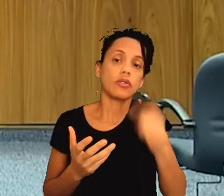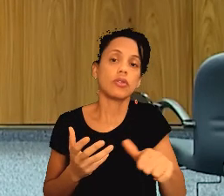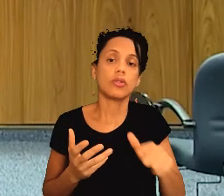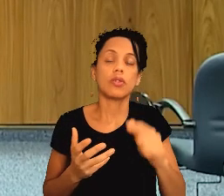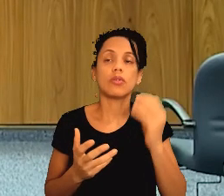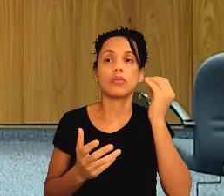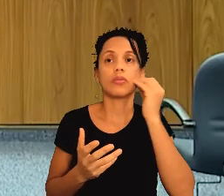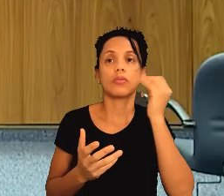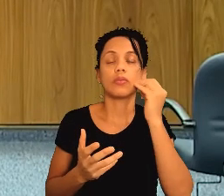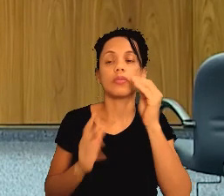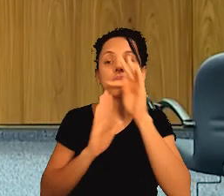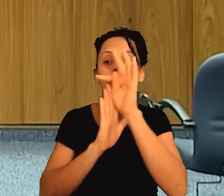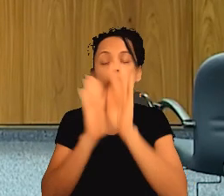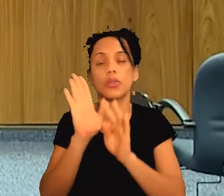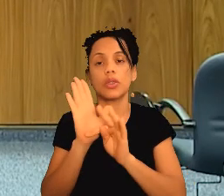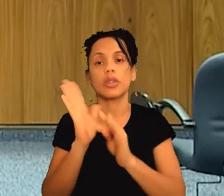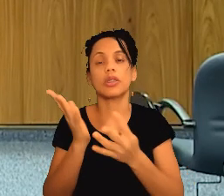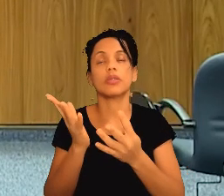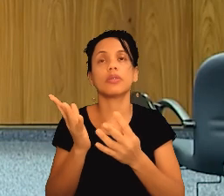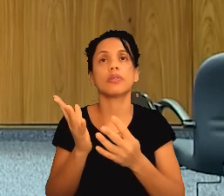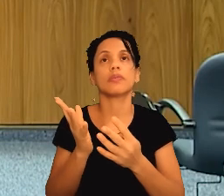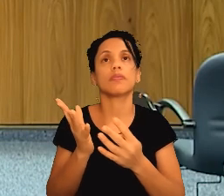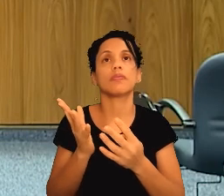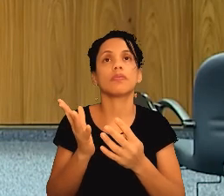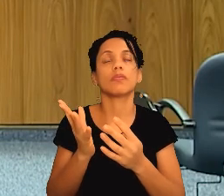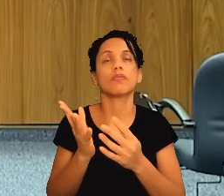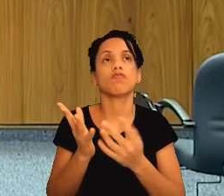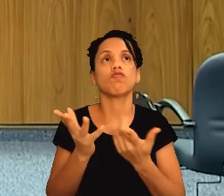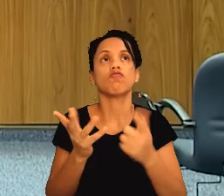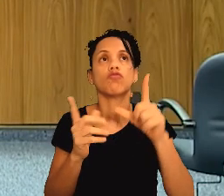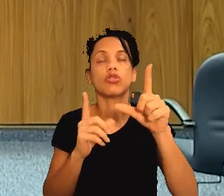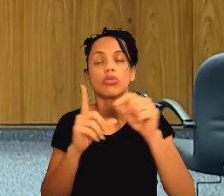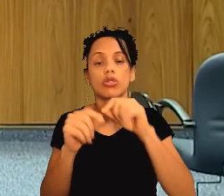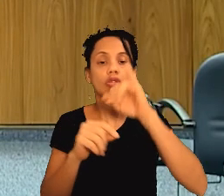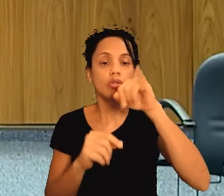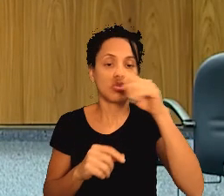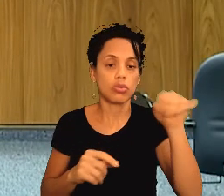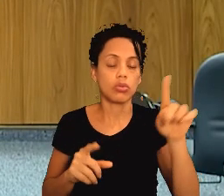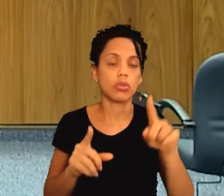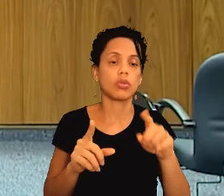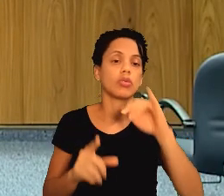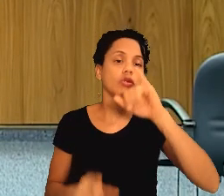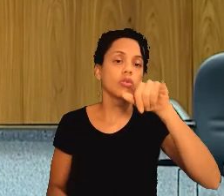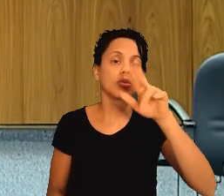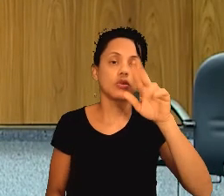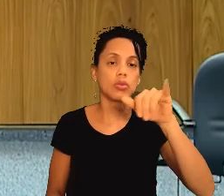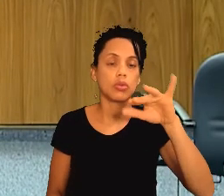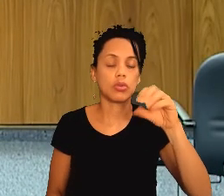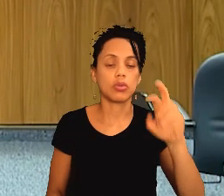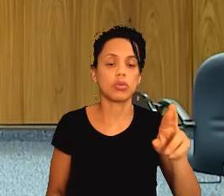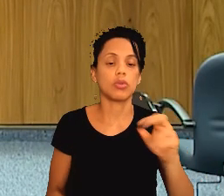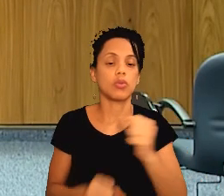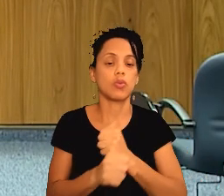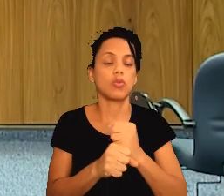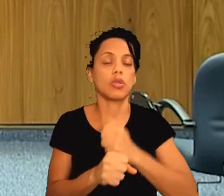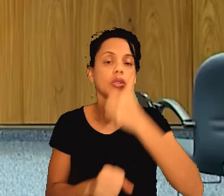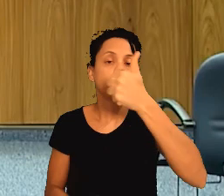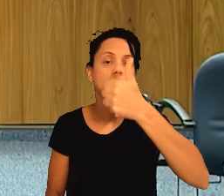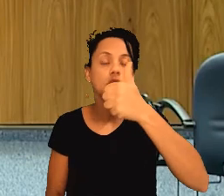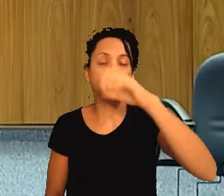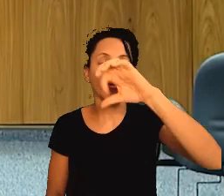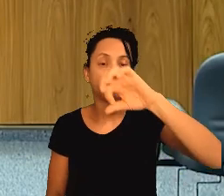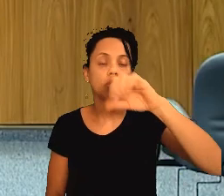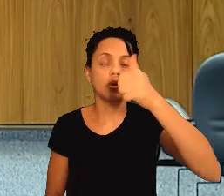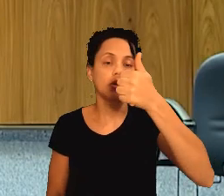reaparecer nos textos de ninguém menos que João Mendes Júnior. Em